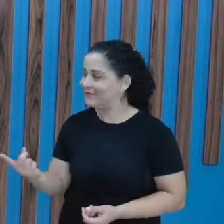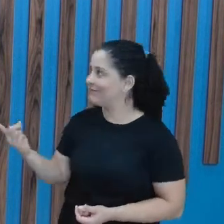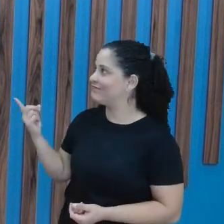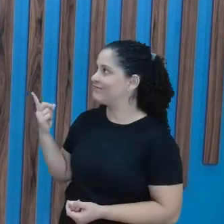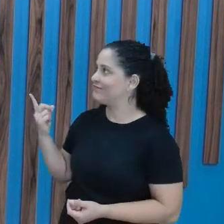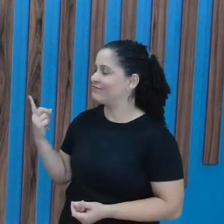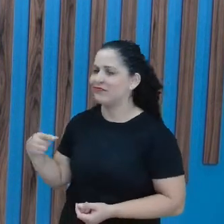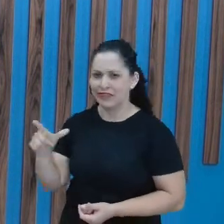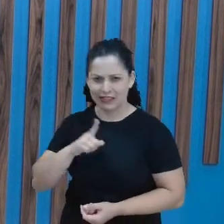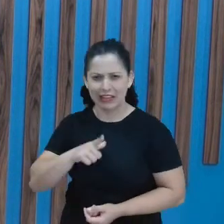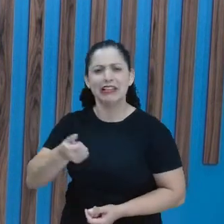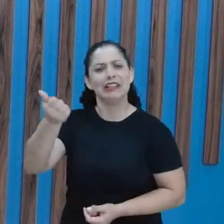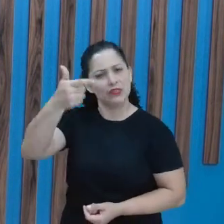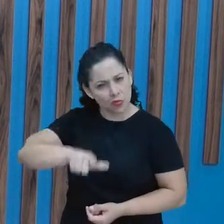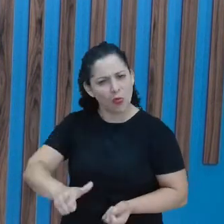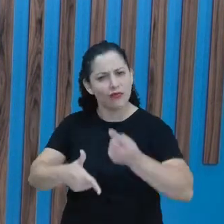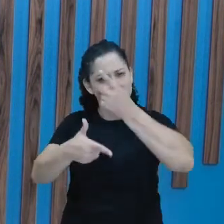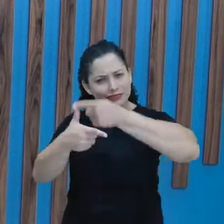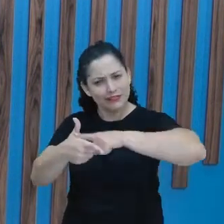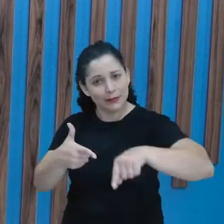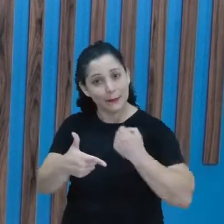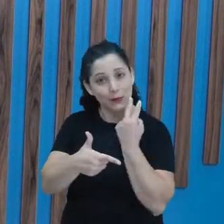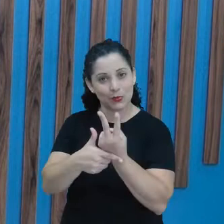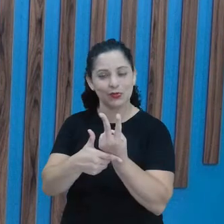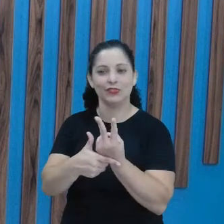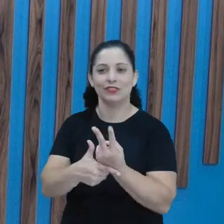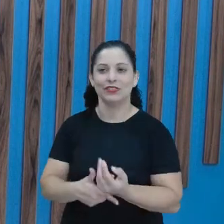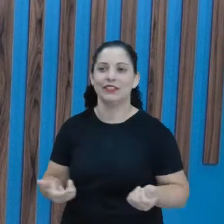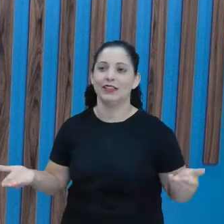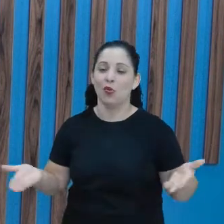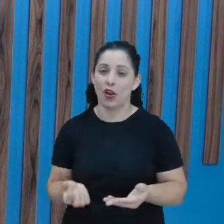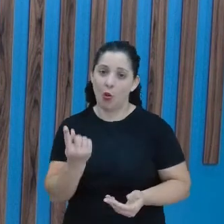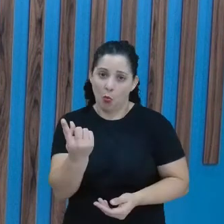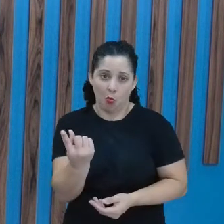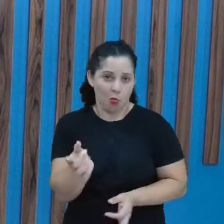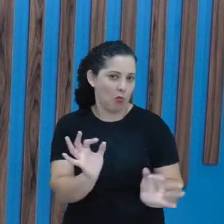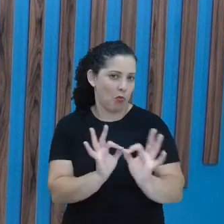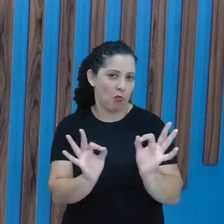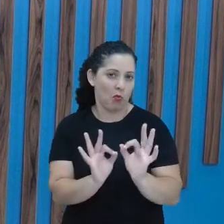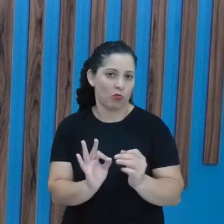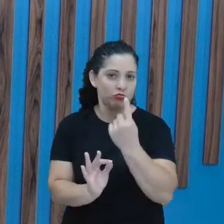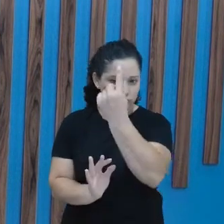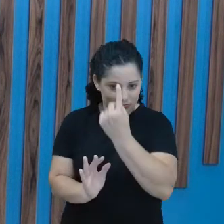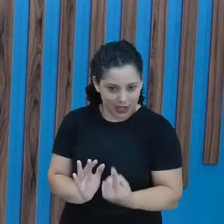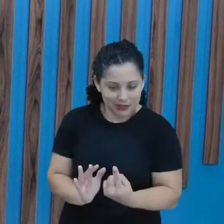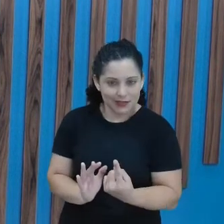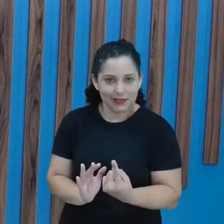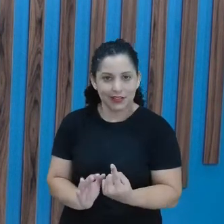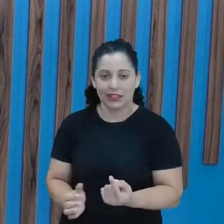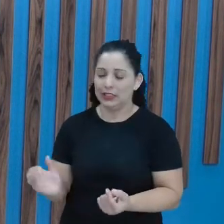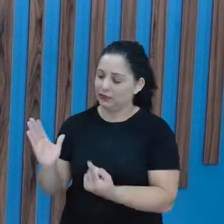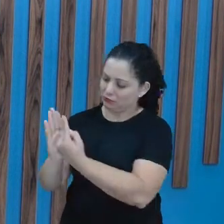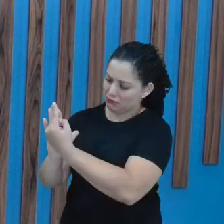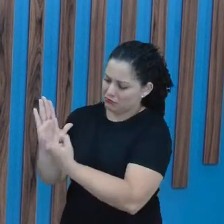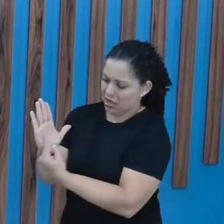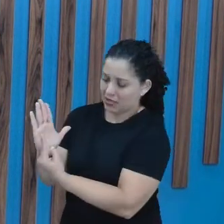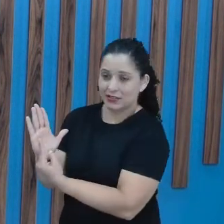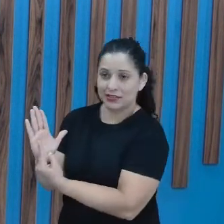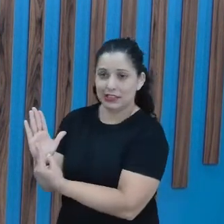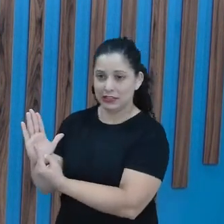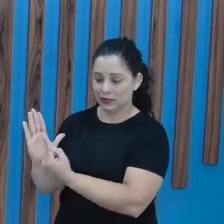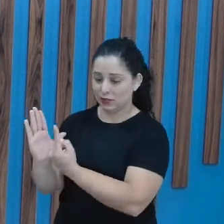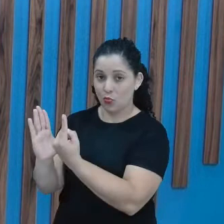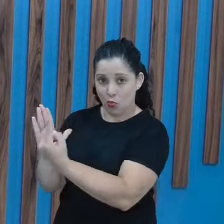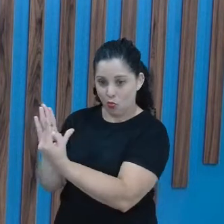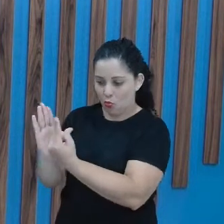ainda, você divide por 2 novamente. E aí, o 1 não dá para dividir por 2. Repete. E o 2 por 2 vai dar igual a 1.